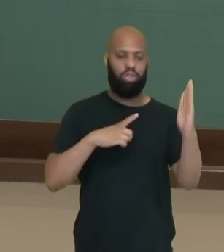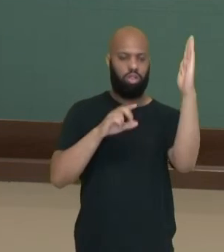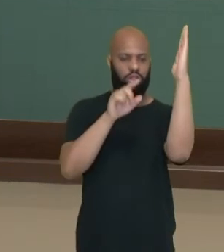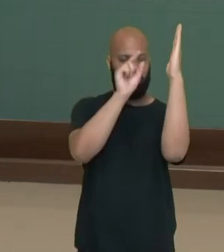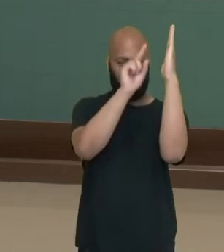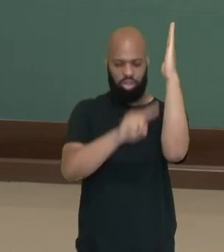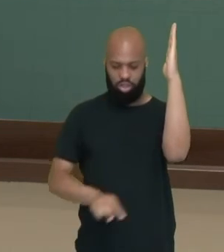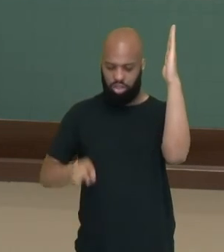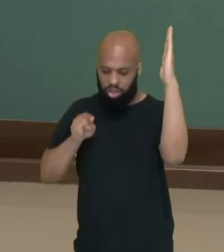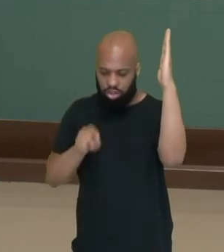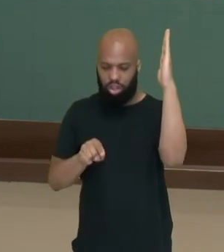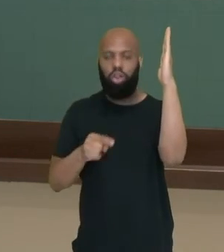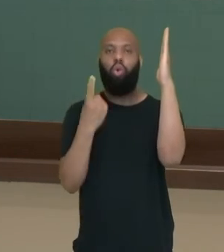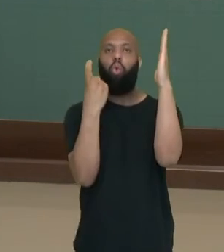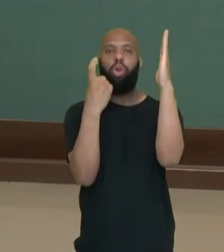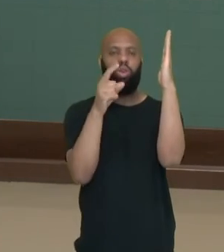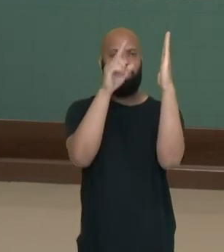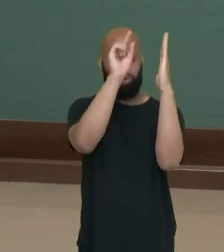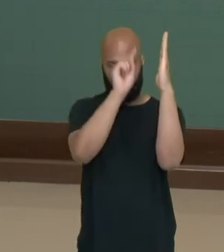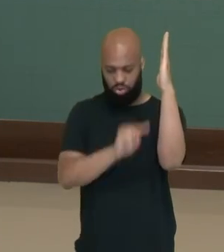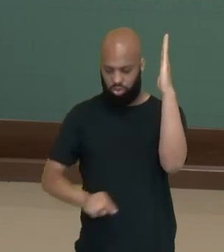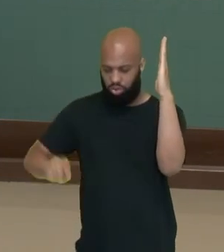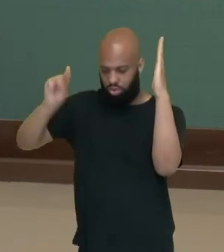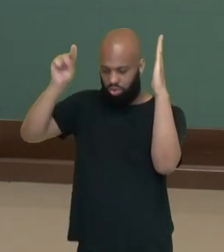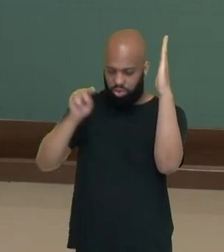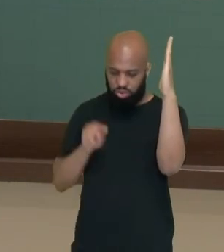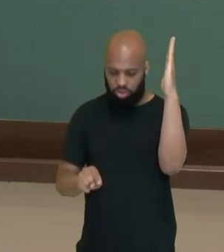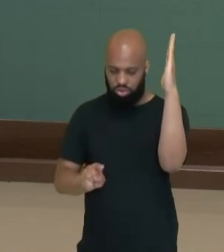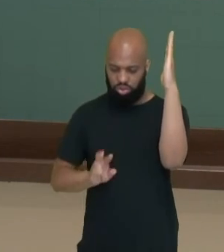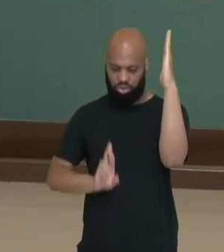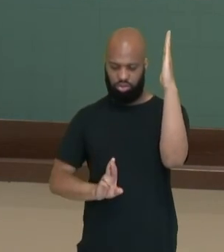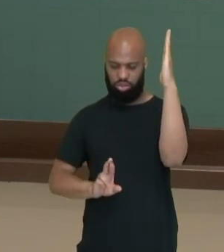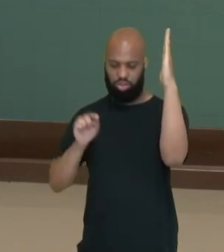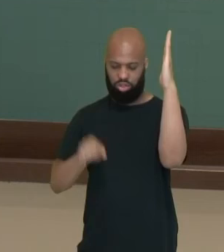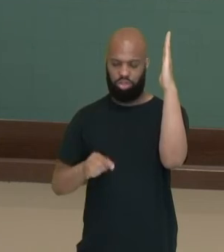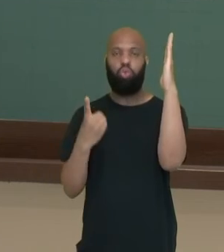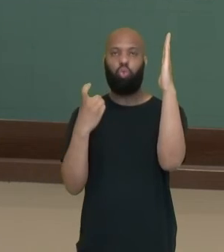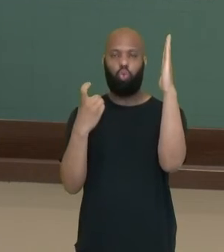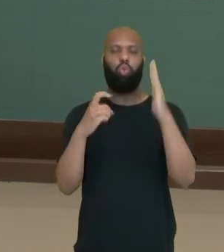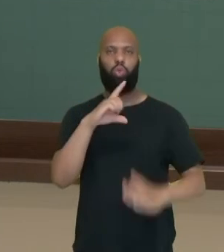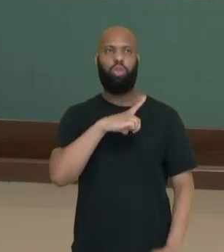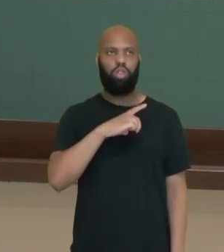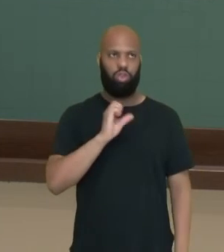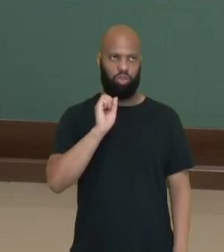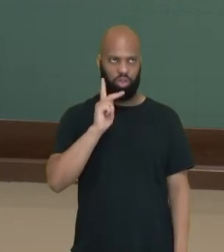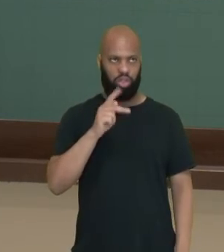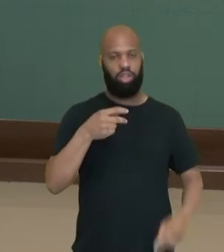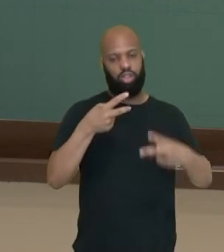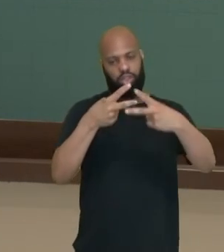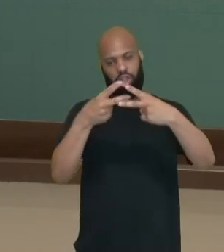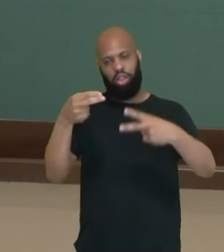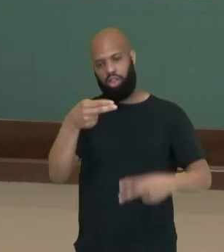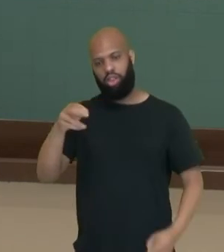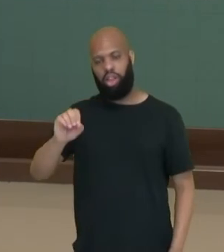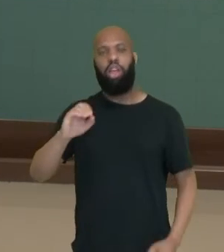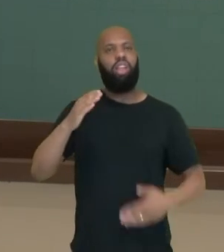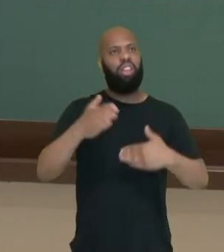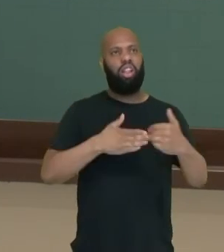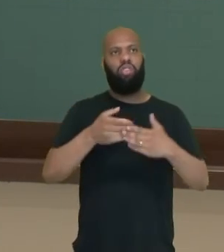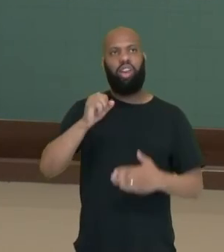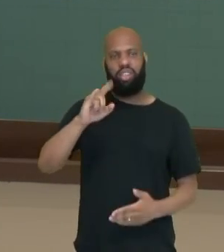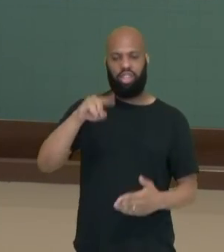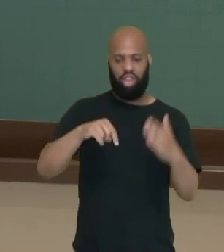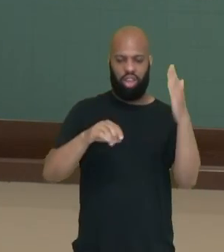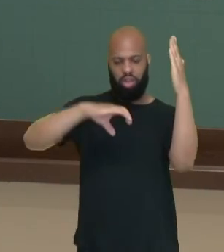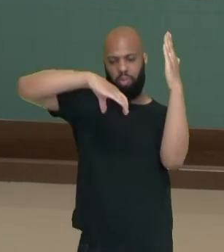e iguais. Então, o que acontece? Corta em apenas um único ponto o eixo das abscissas. Tanto faz se a concavidade for para